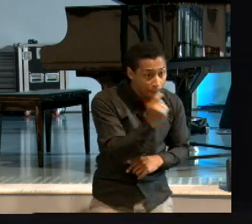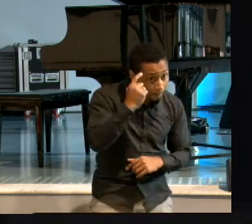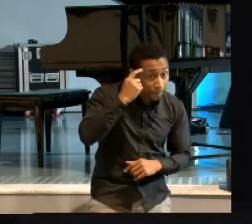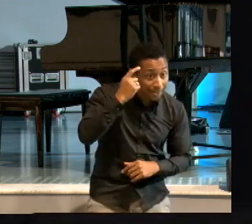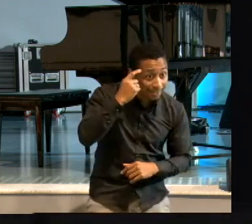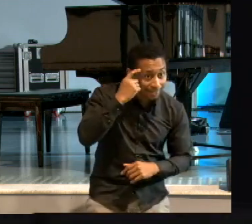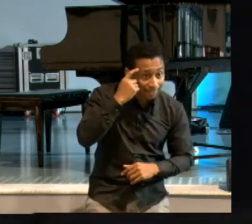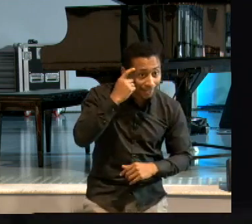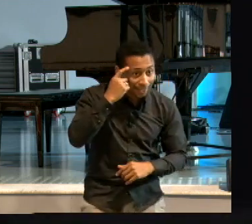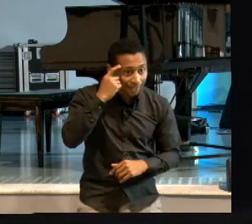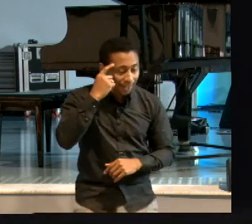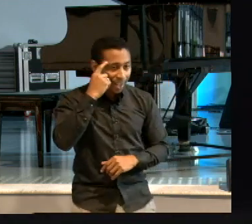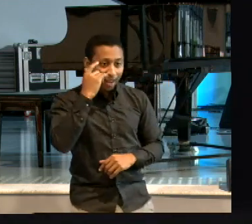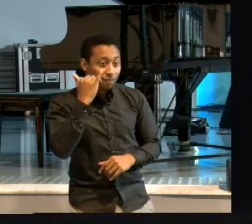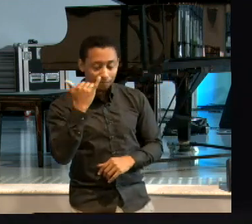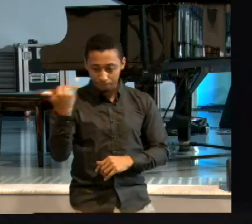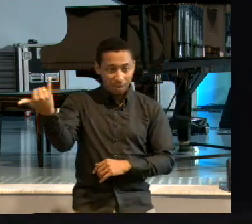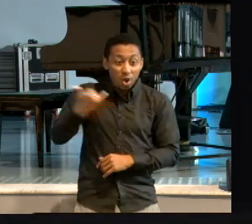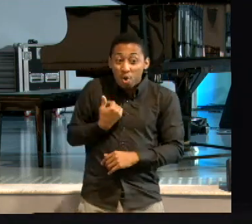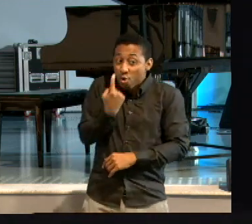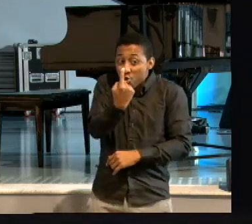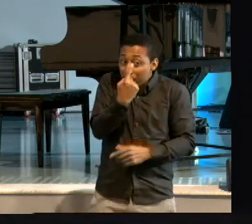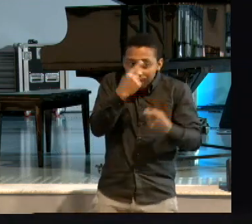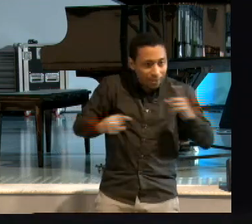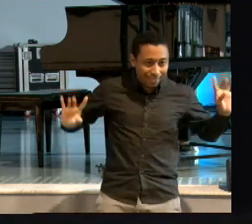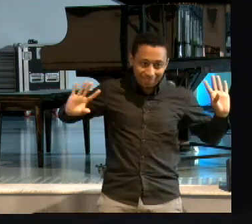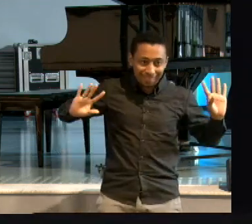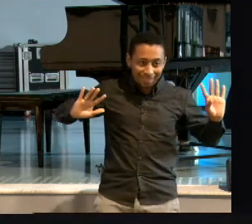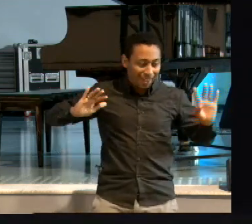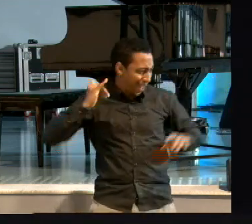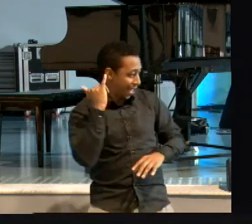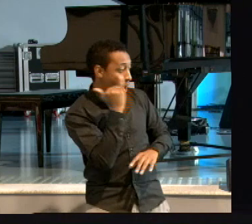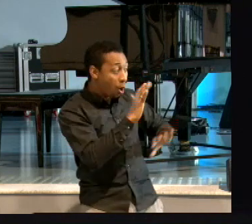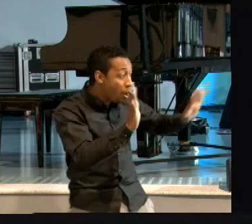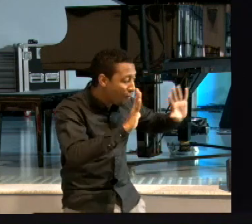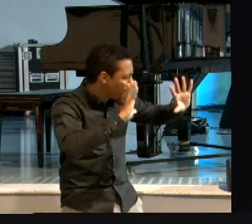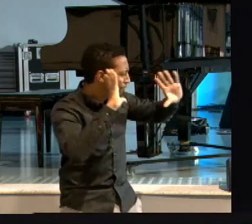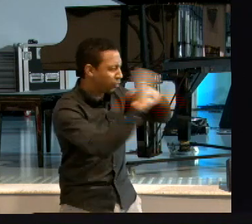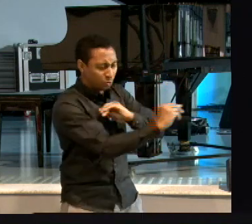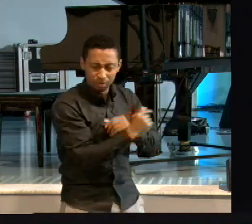que não precisou ser convencido para se mandar logo dali.